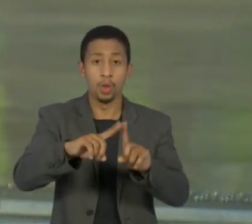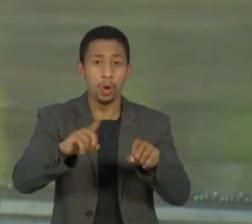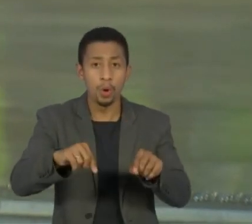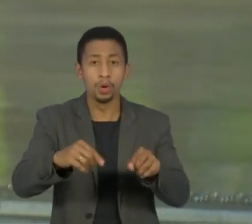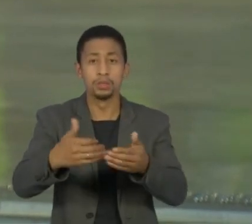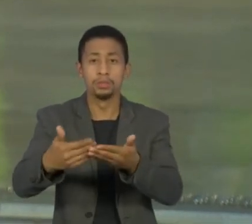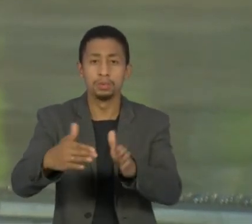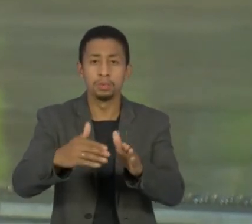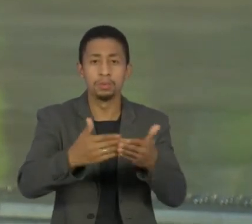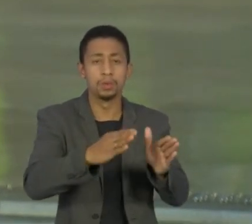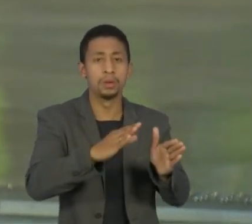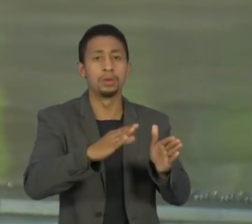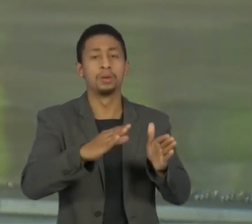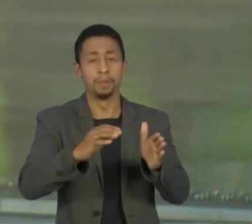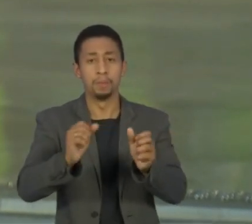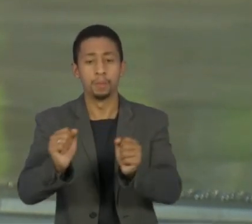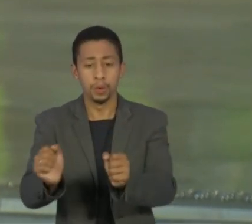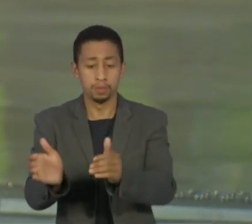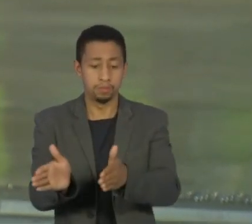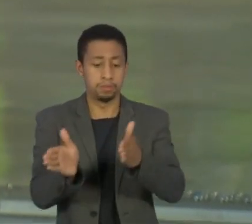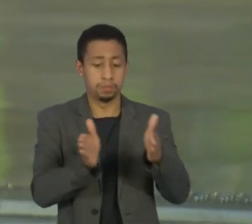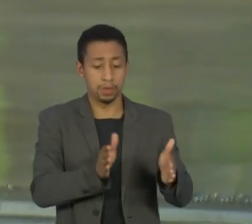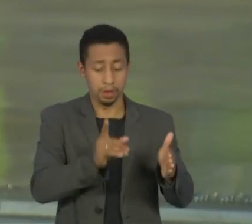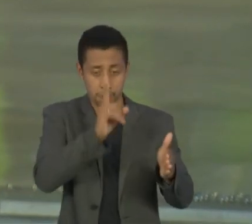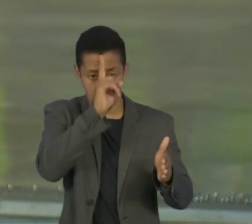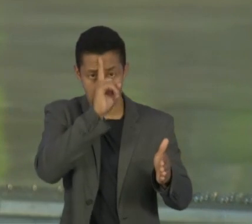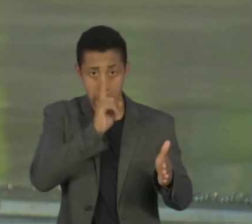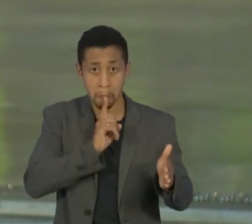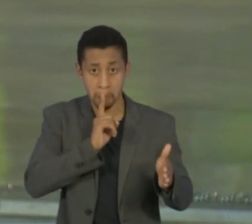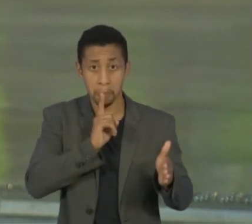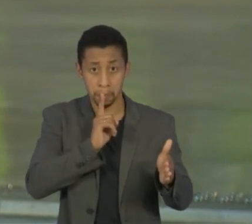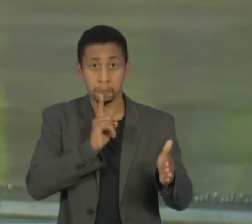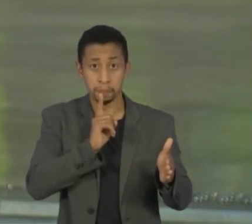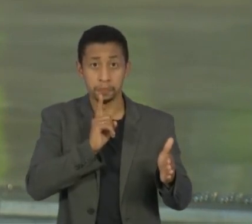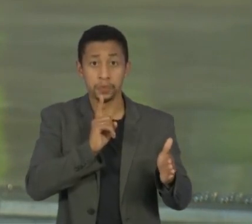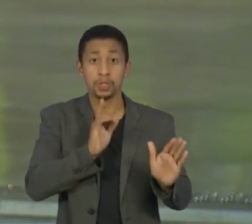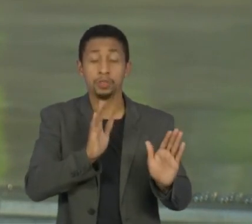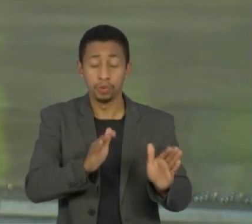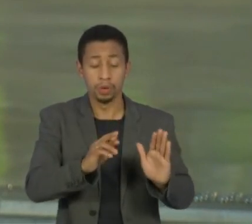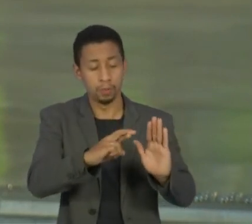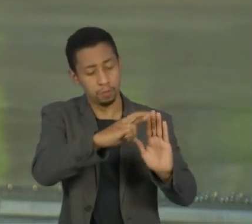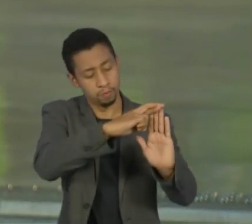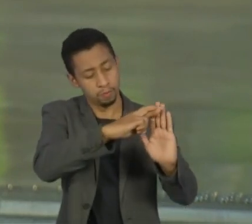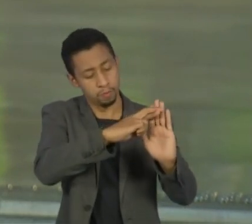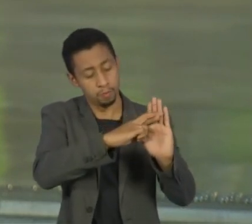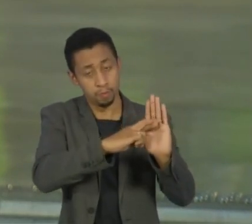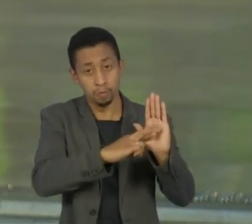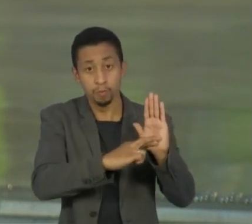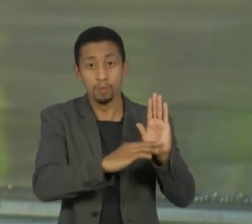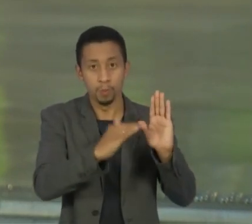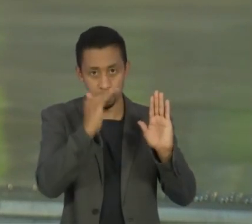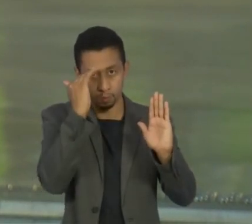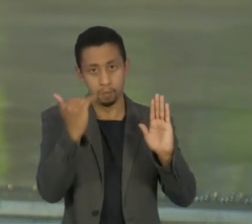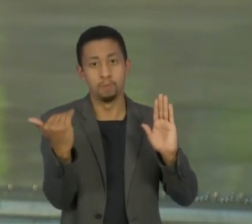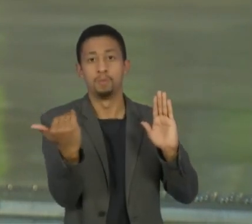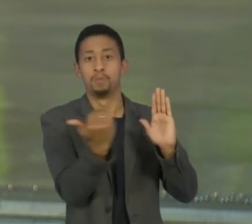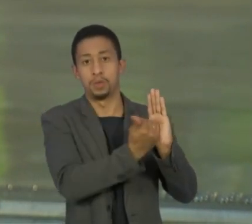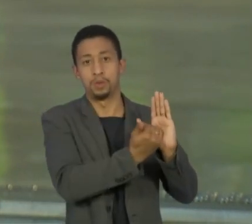3, avançar, se tudo der certo, assinar já os protocolos, para que eles possam,